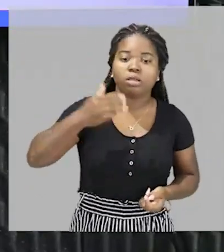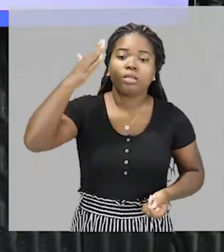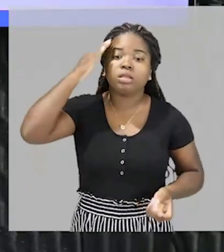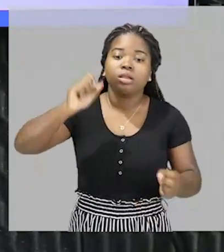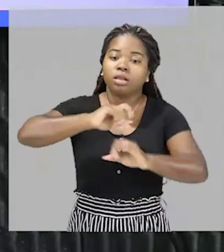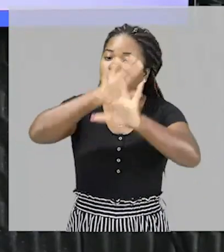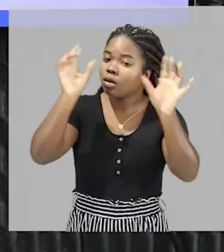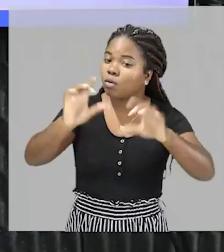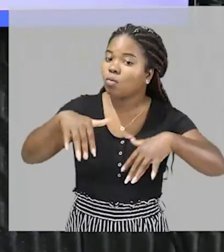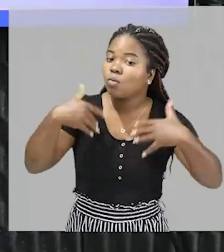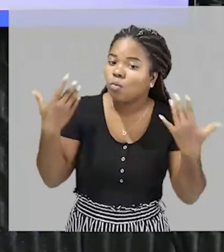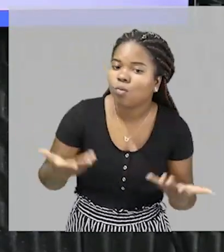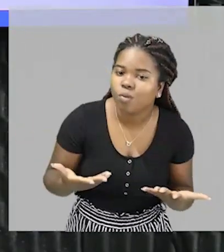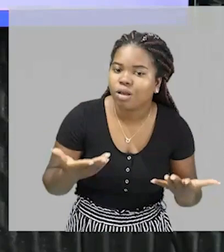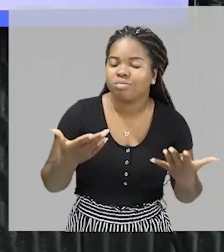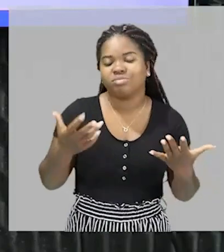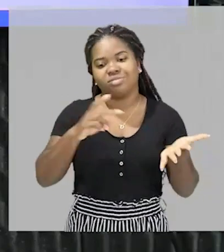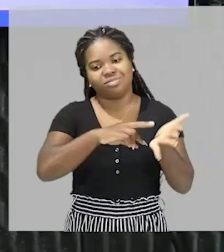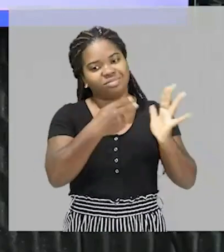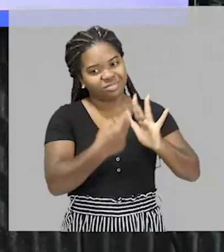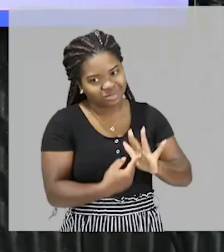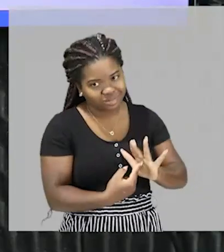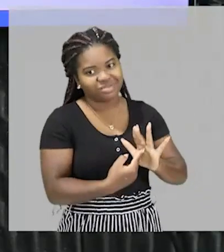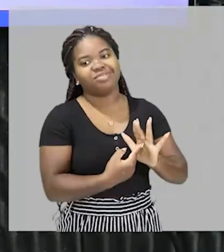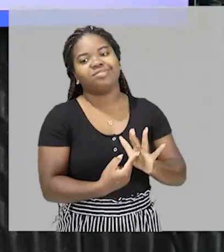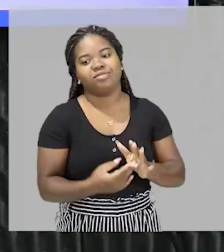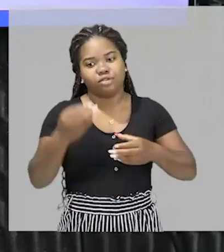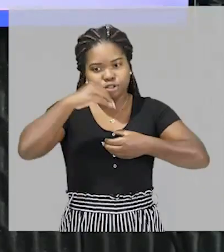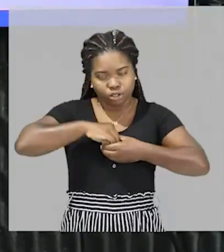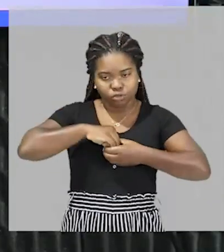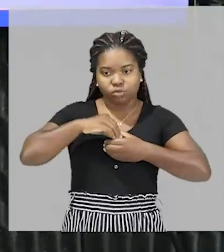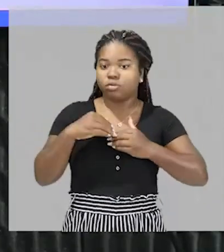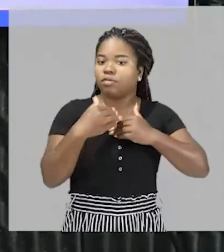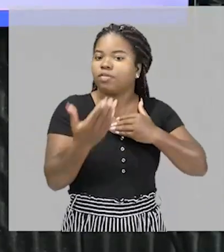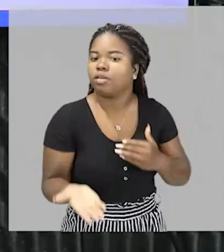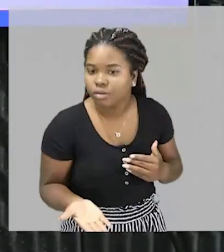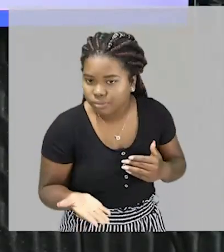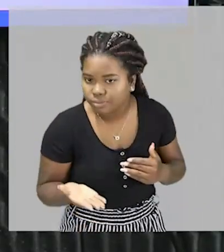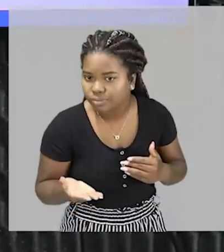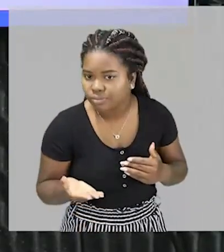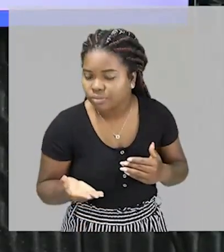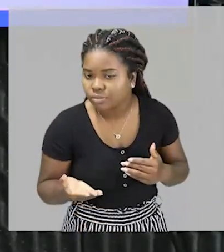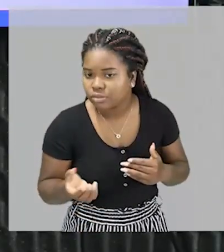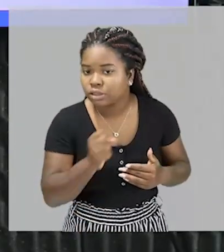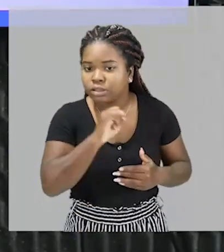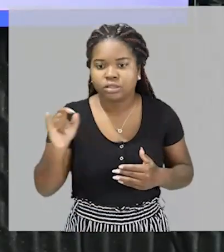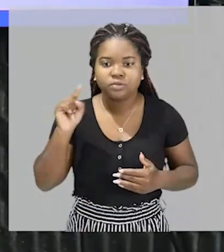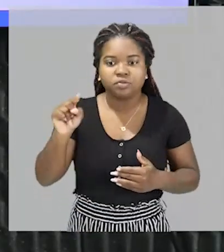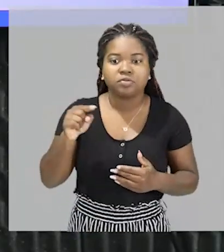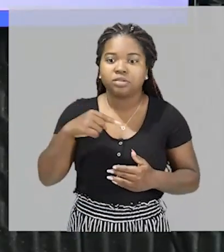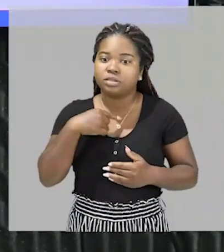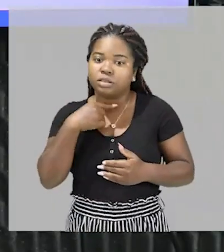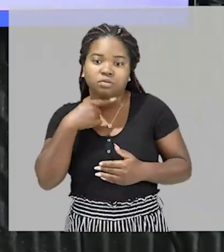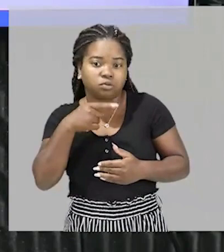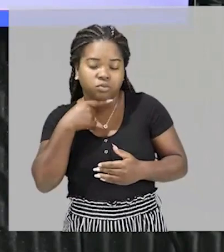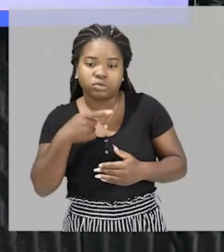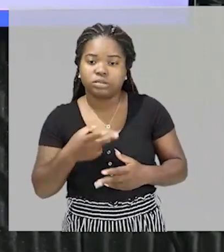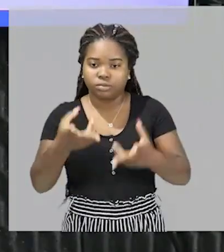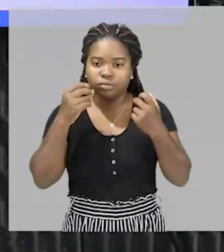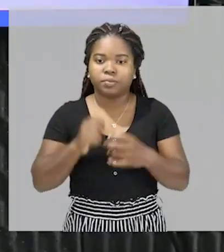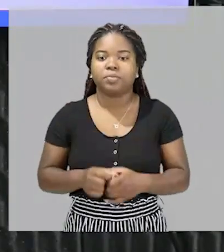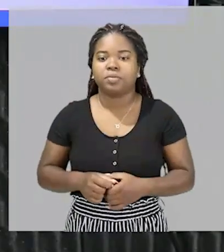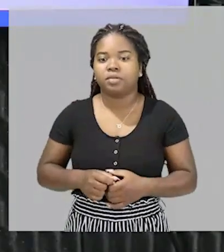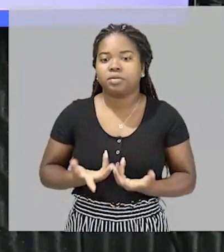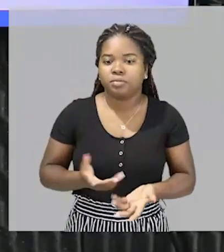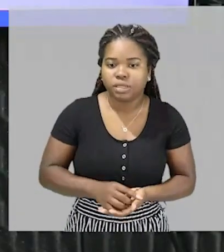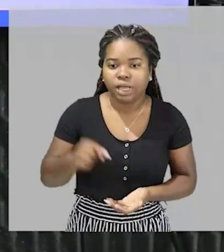qual é a mensagem implícita ou até mesmo explícita ali. Para quem não tem noção, eu vou expor as meninas daqui do estúdio. Uma